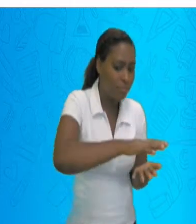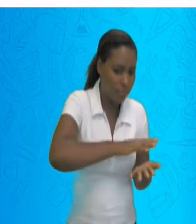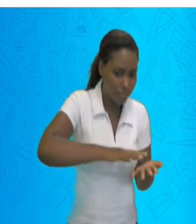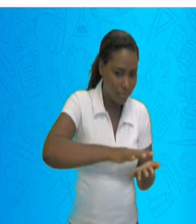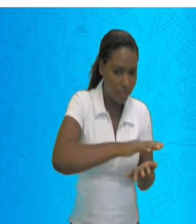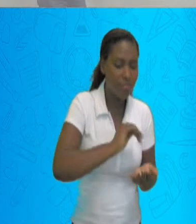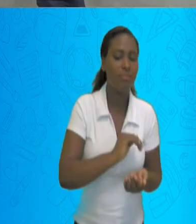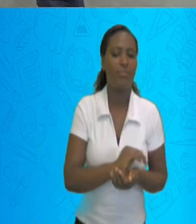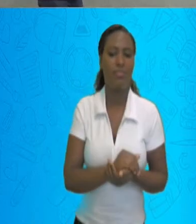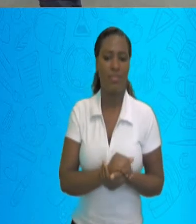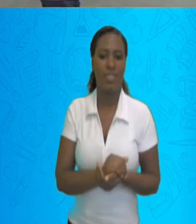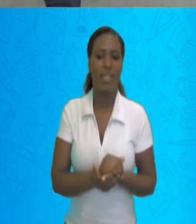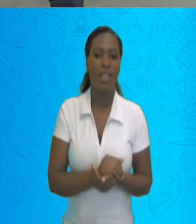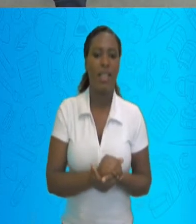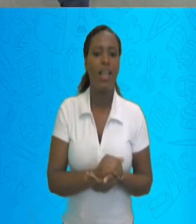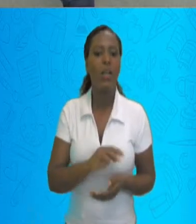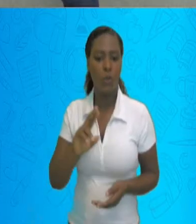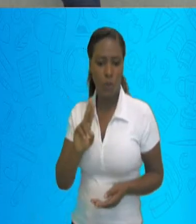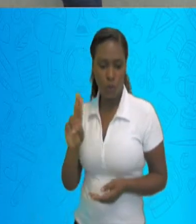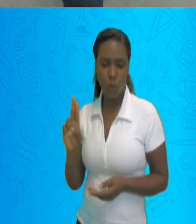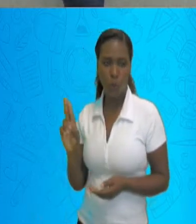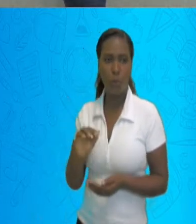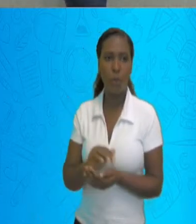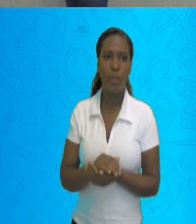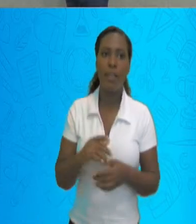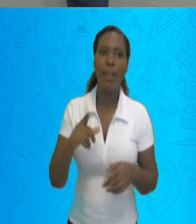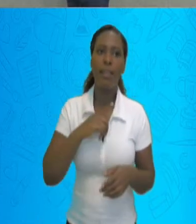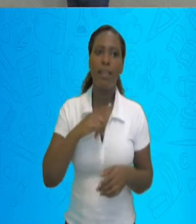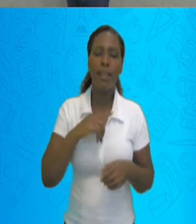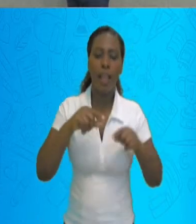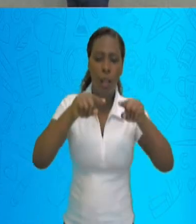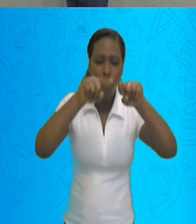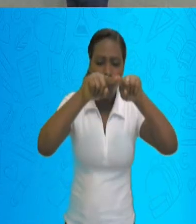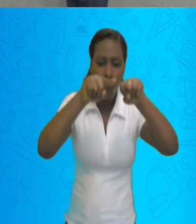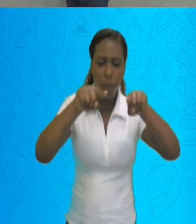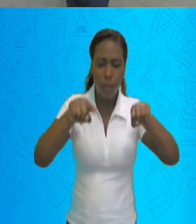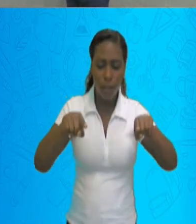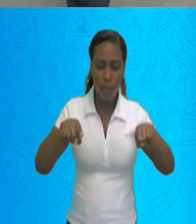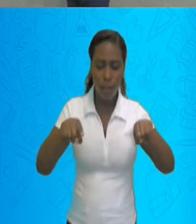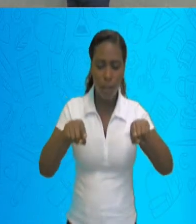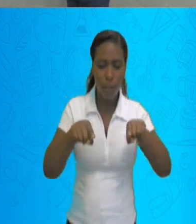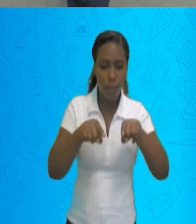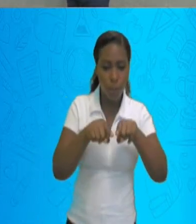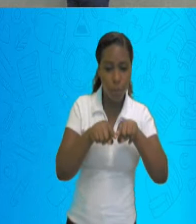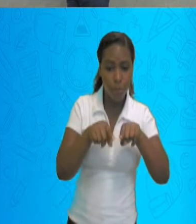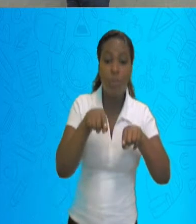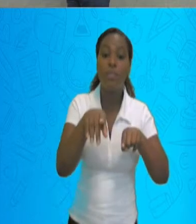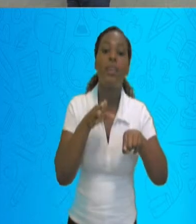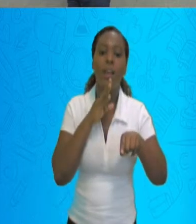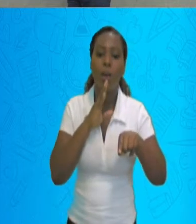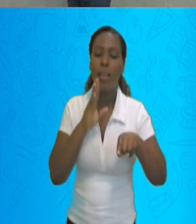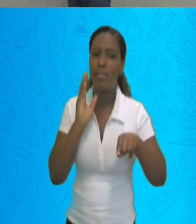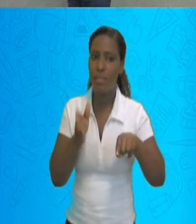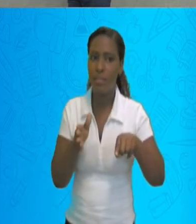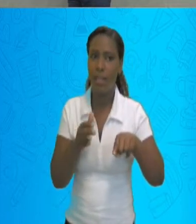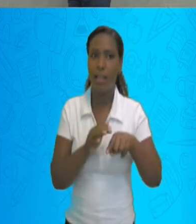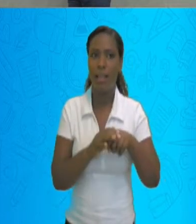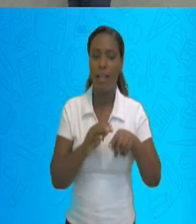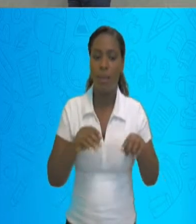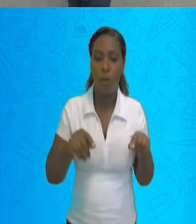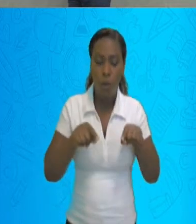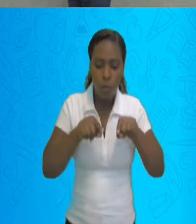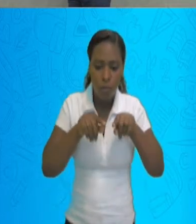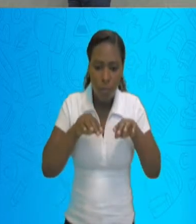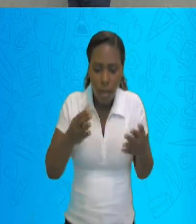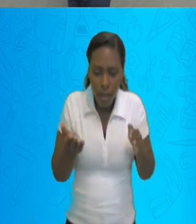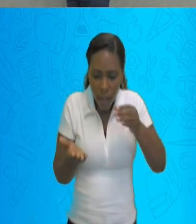que vocês já conhecem. Então olha só, é uma região plana, segmentos de retas e que não